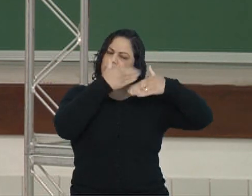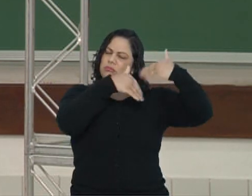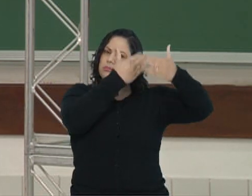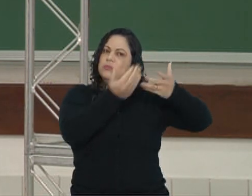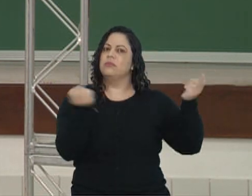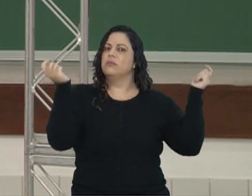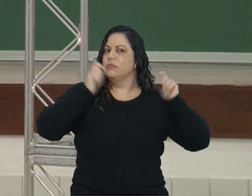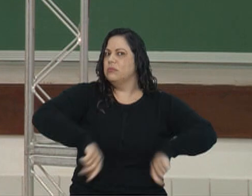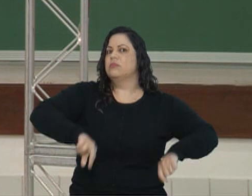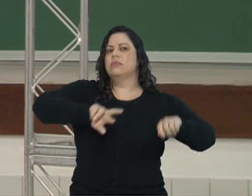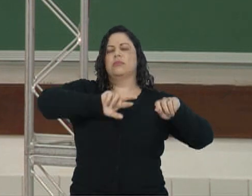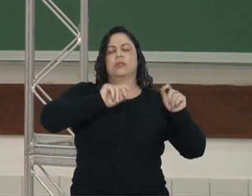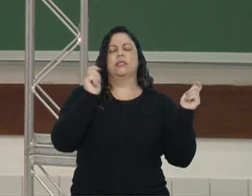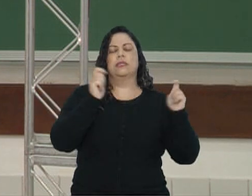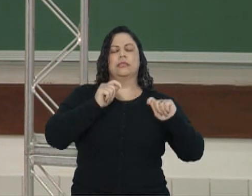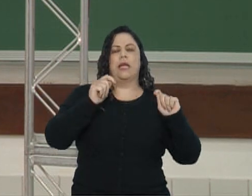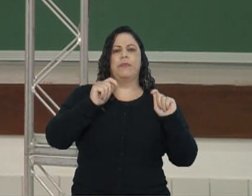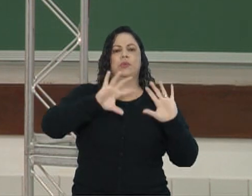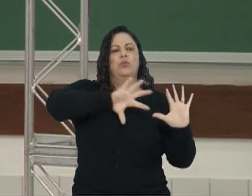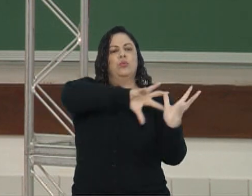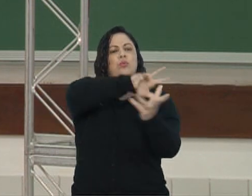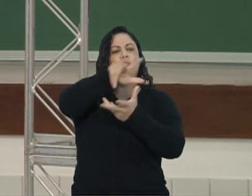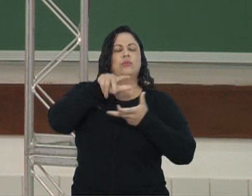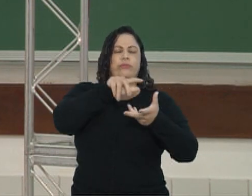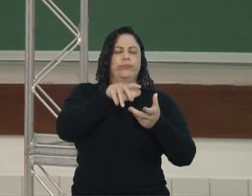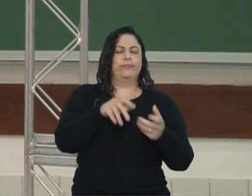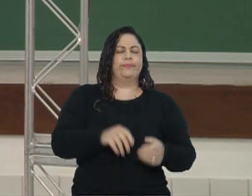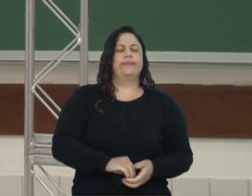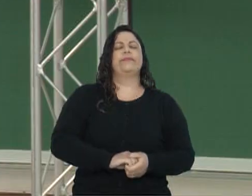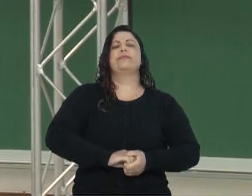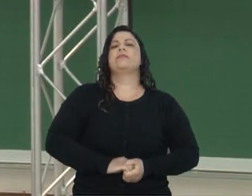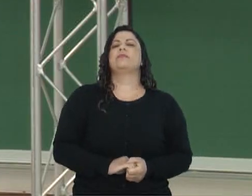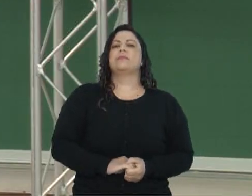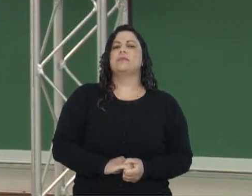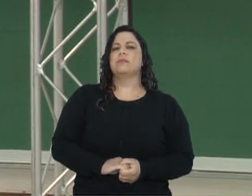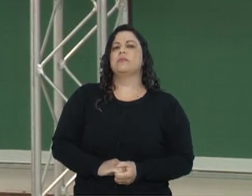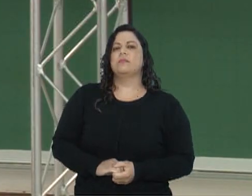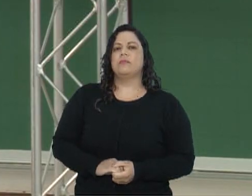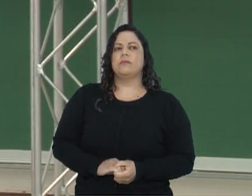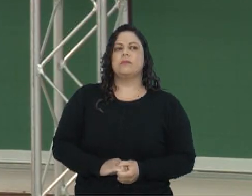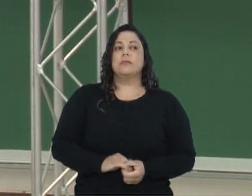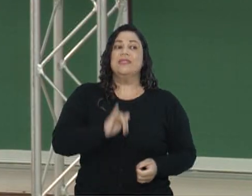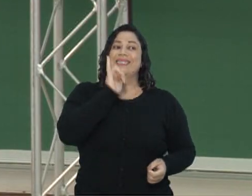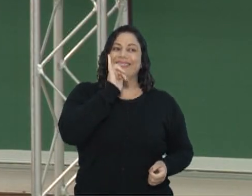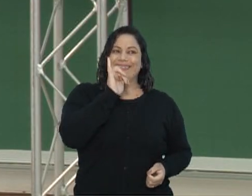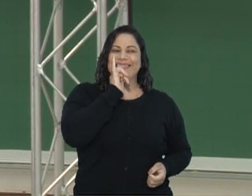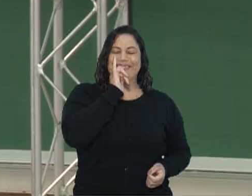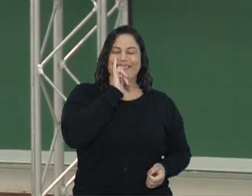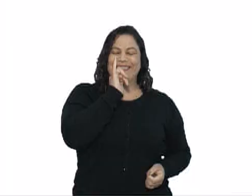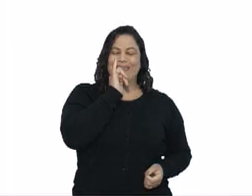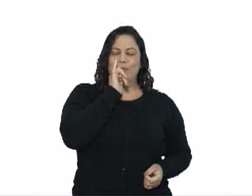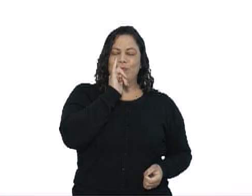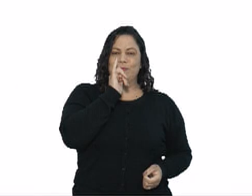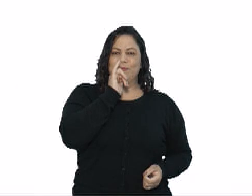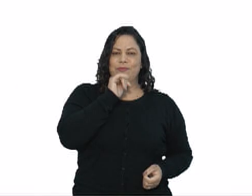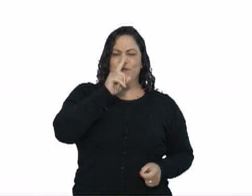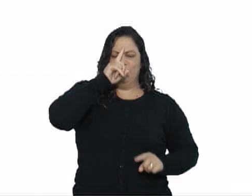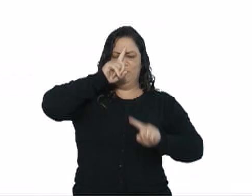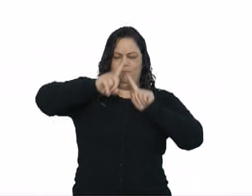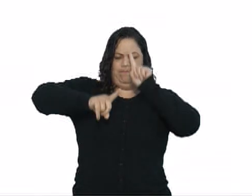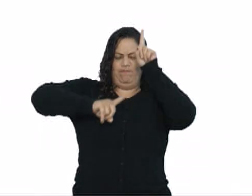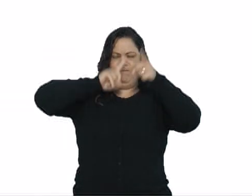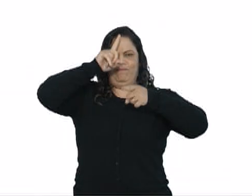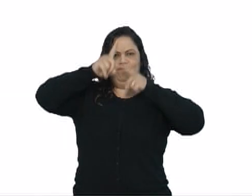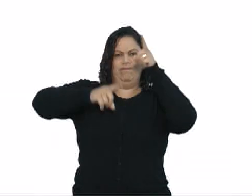de reinterpretação e interpretação do mundo que a gente vive. Legal? Exemplo, né, maior foi a ditadura do Brasil,